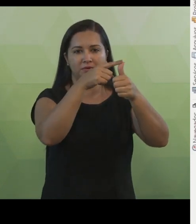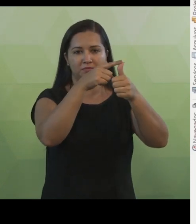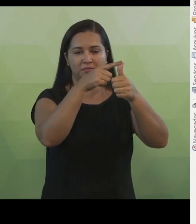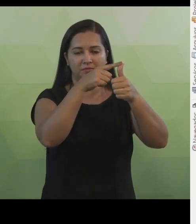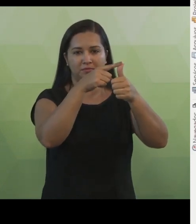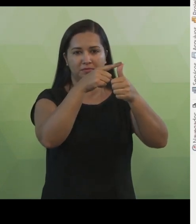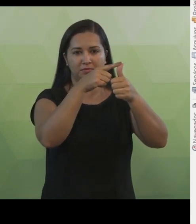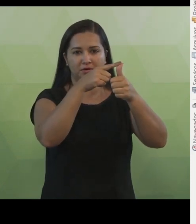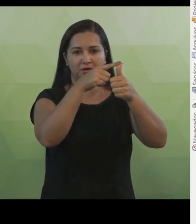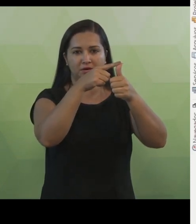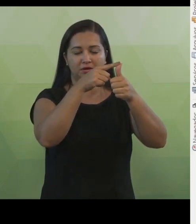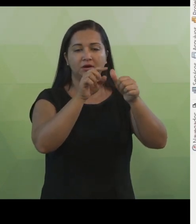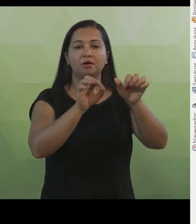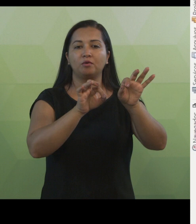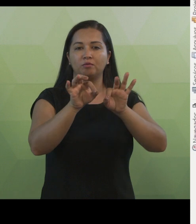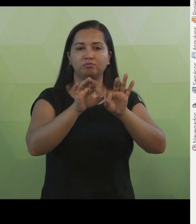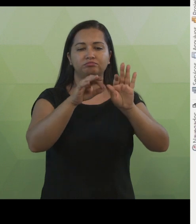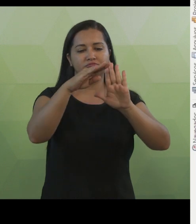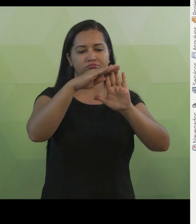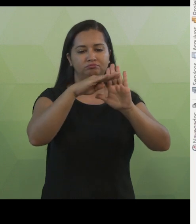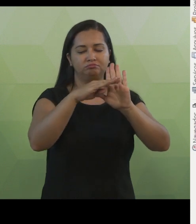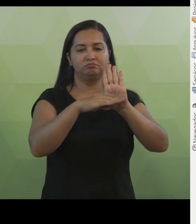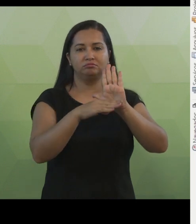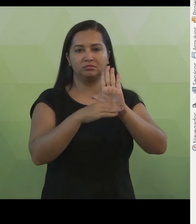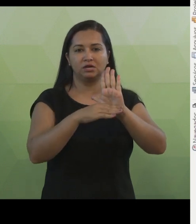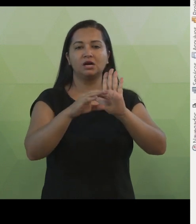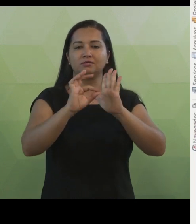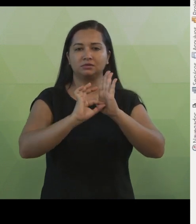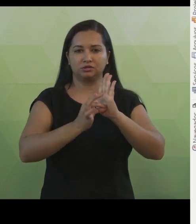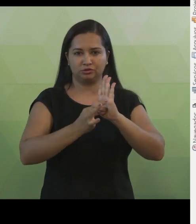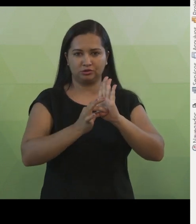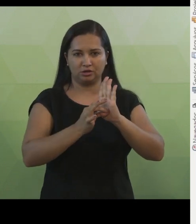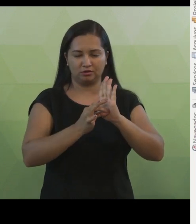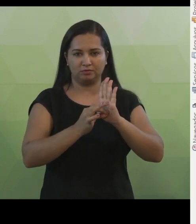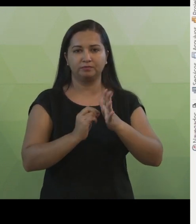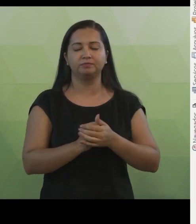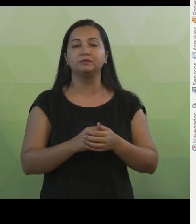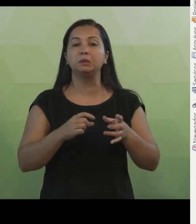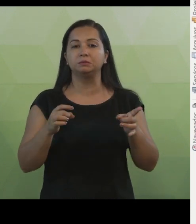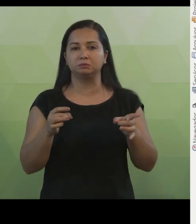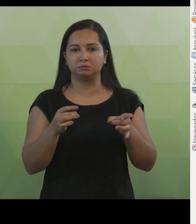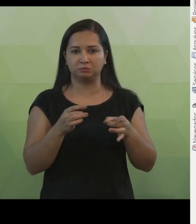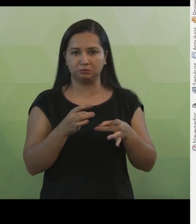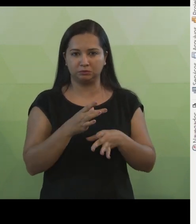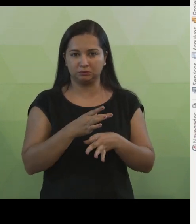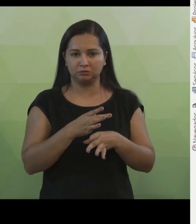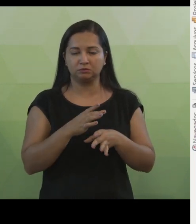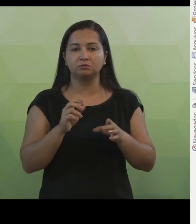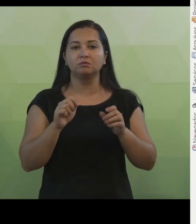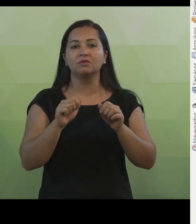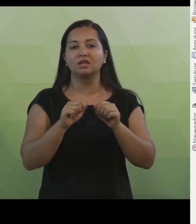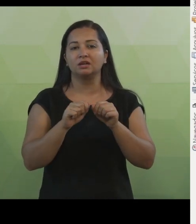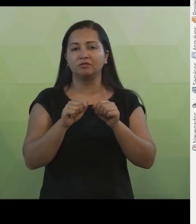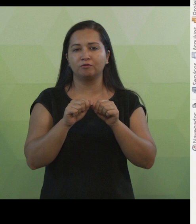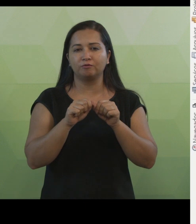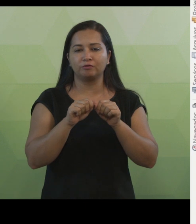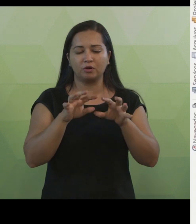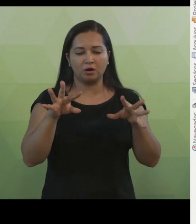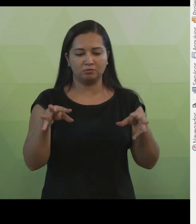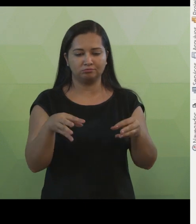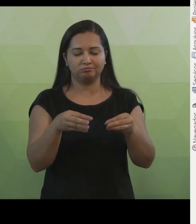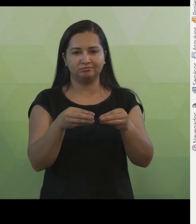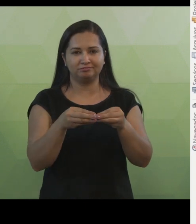system.out.print. E aqui a mensagem que eu vou exibir na tela,